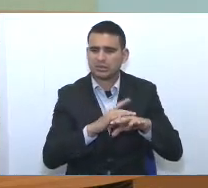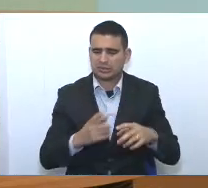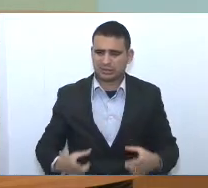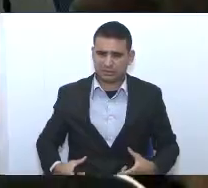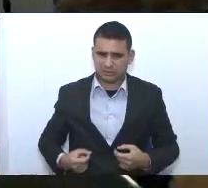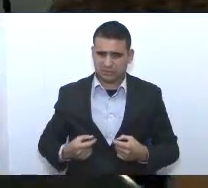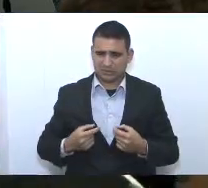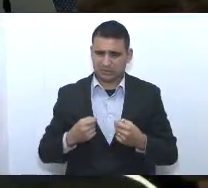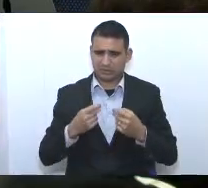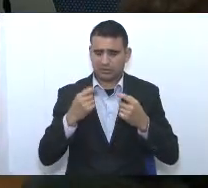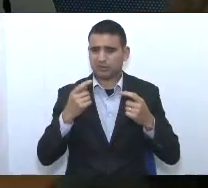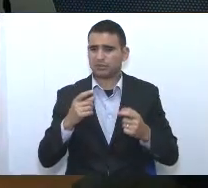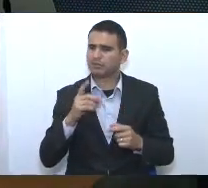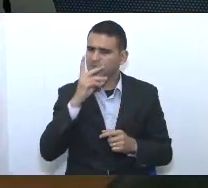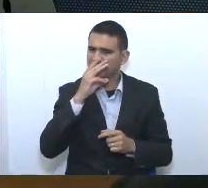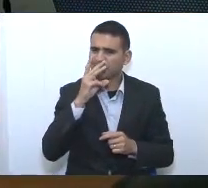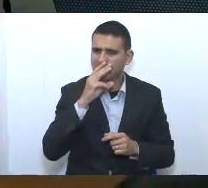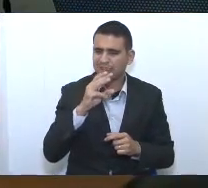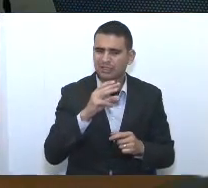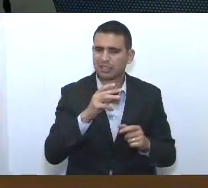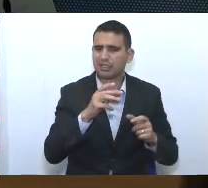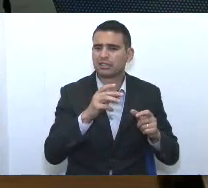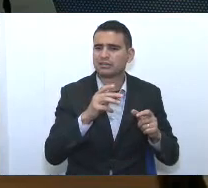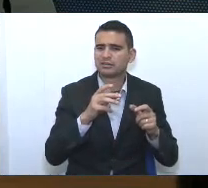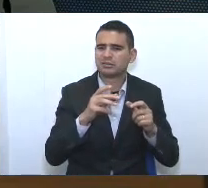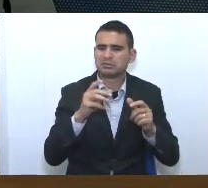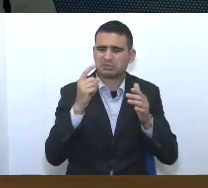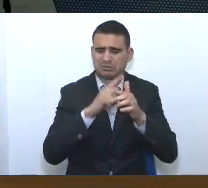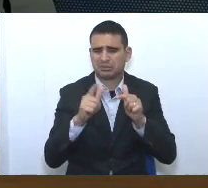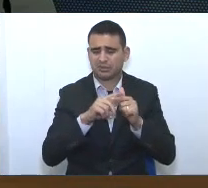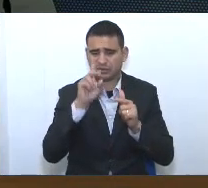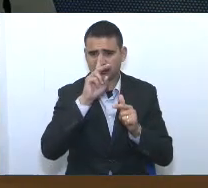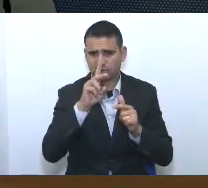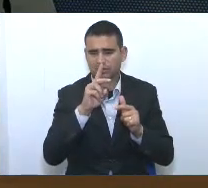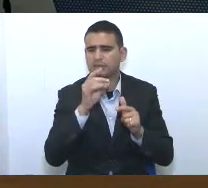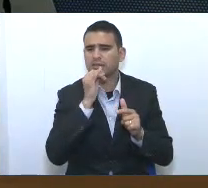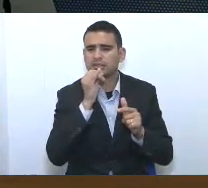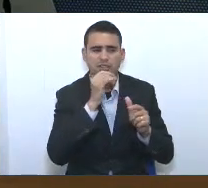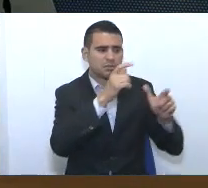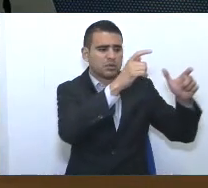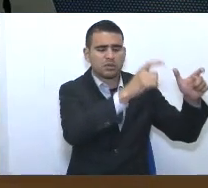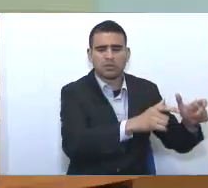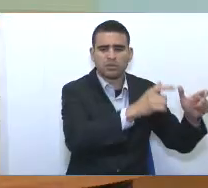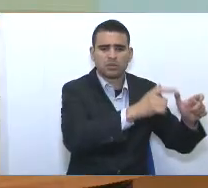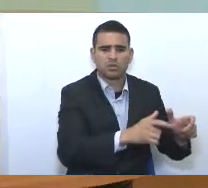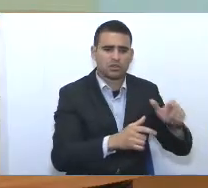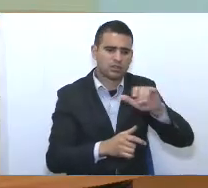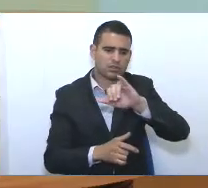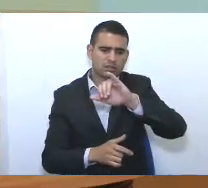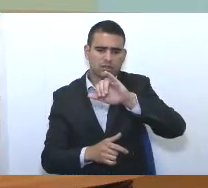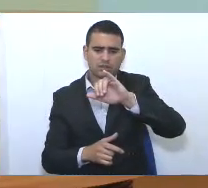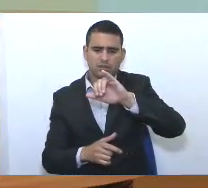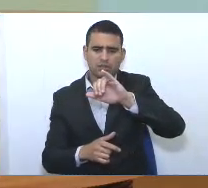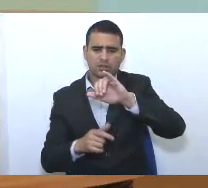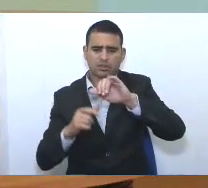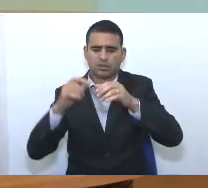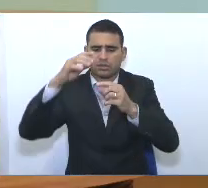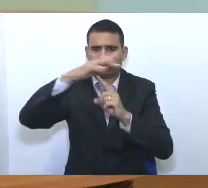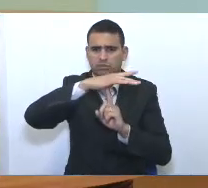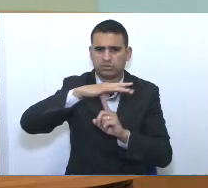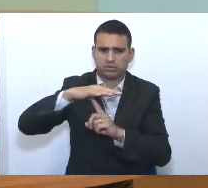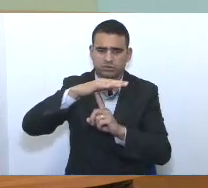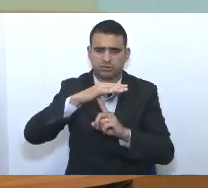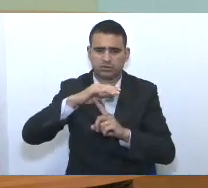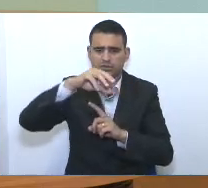novo. Que é a situação do Jardim Marilena, que tem aquela discussão, aquela questão da terceira pista